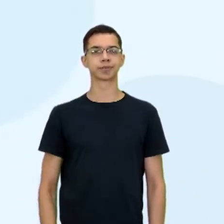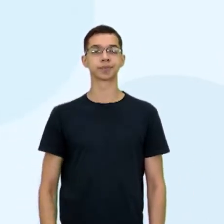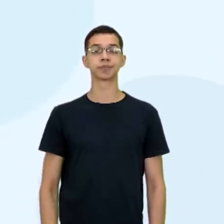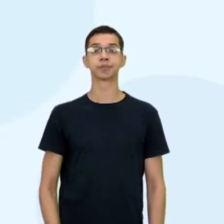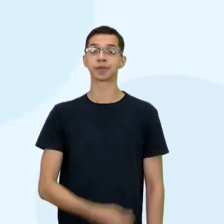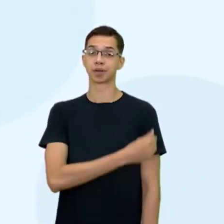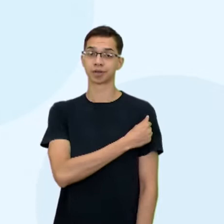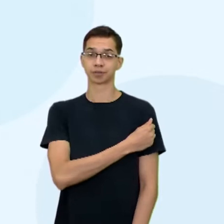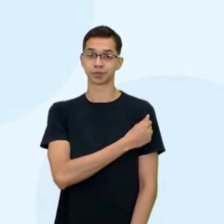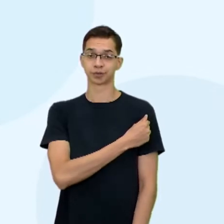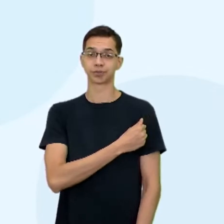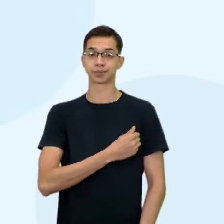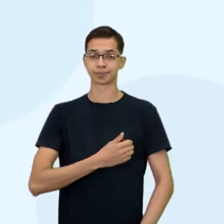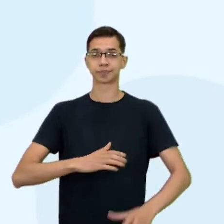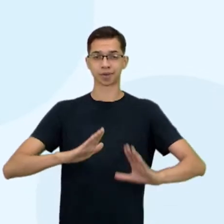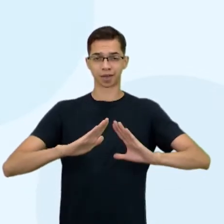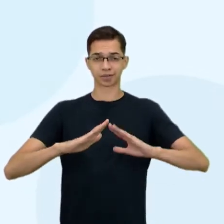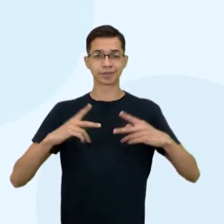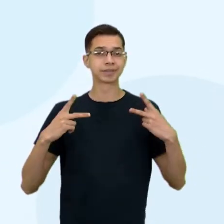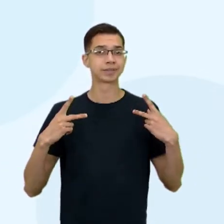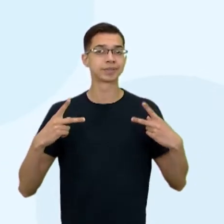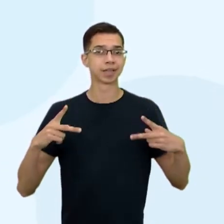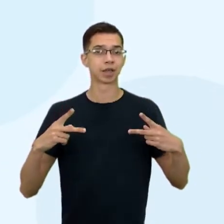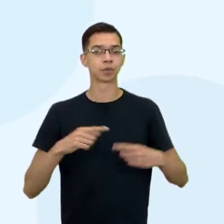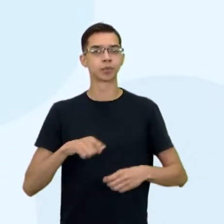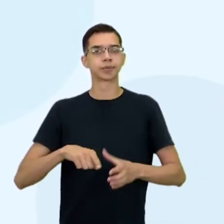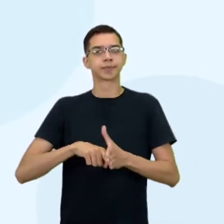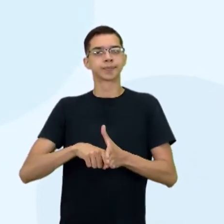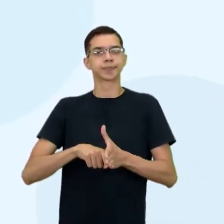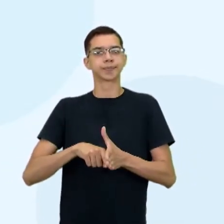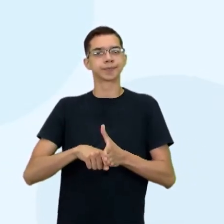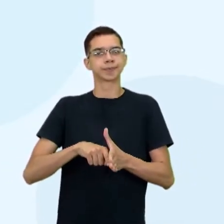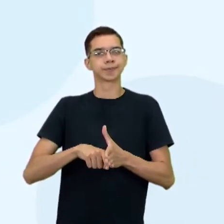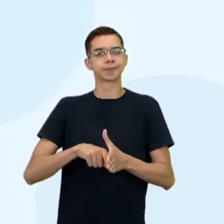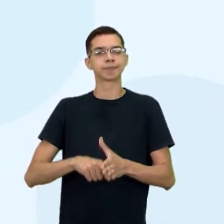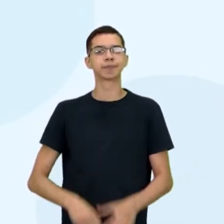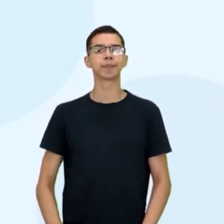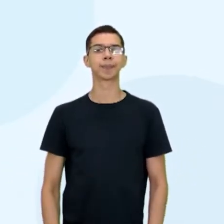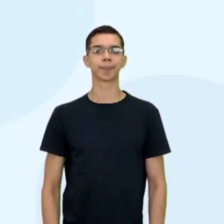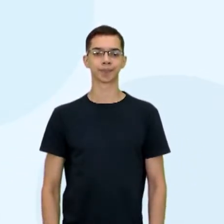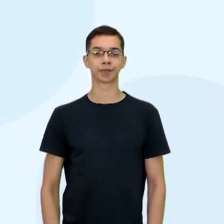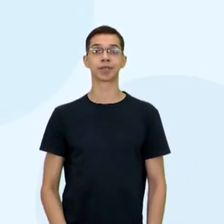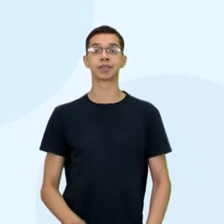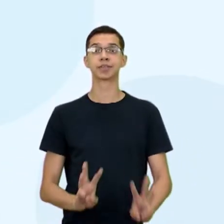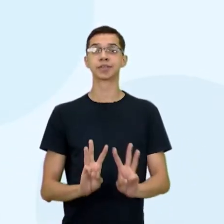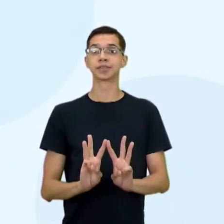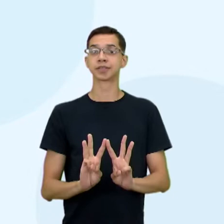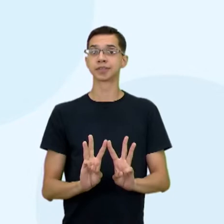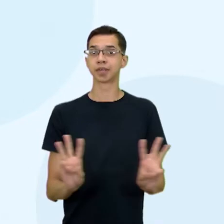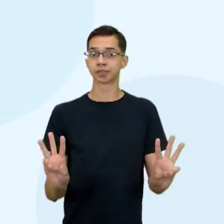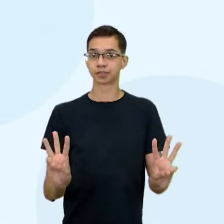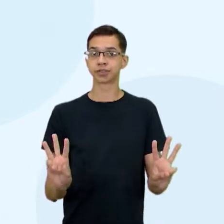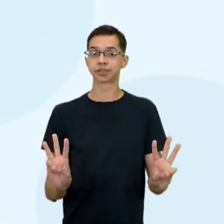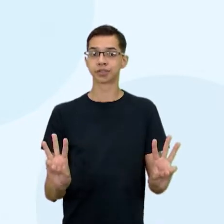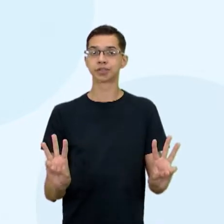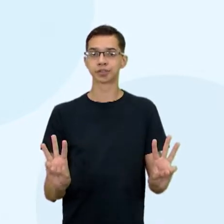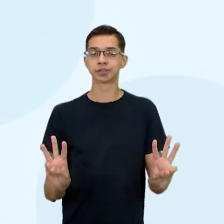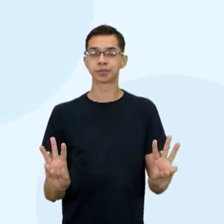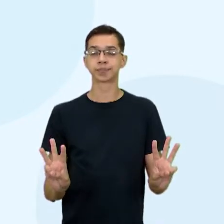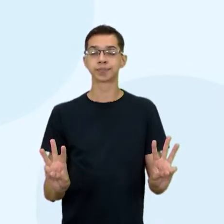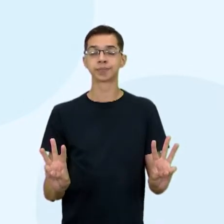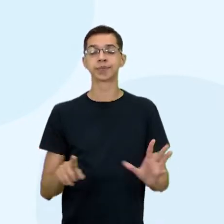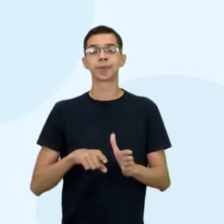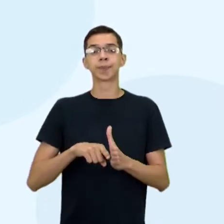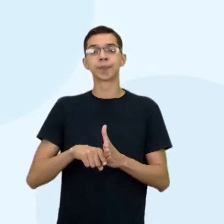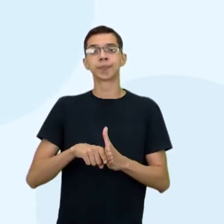pode, né, como ele tem que fazer pesquisa de dados, ele pode usar nesse site, né, uma pesquisa para fazer aí